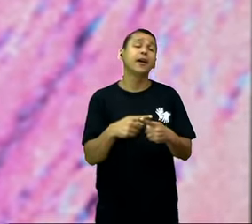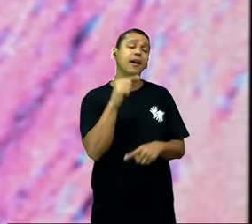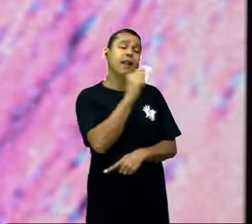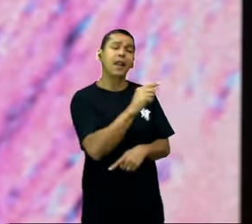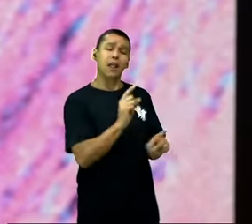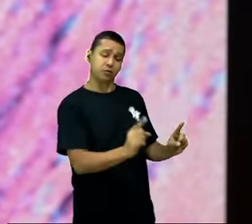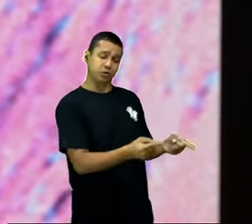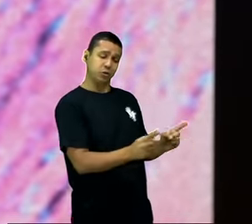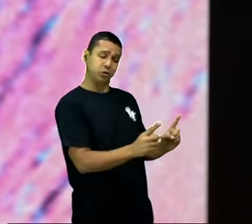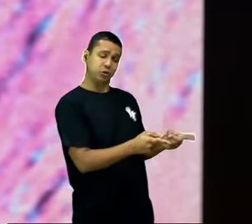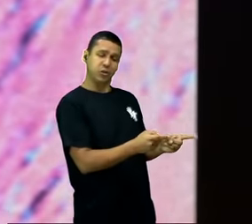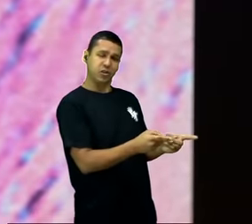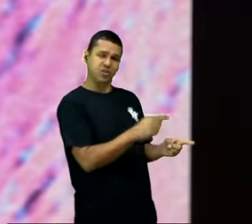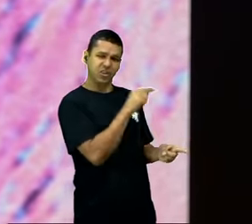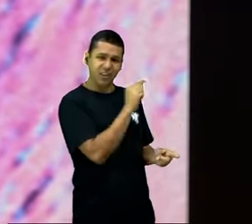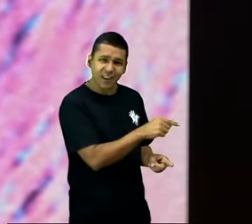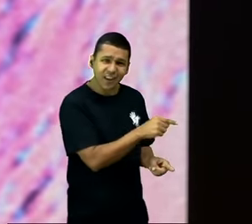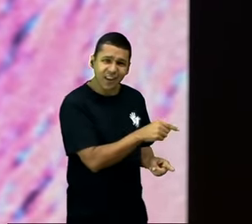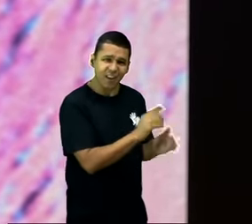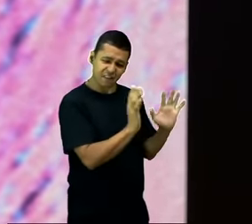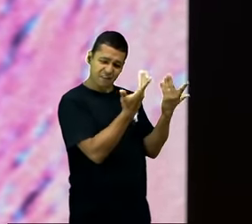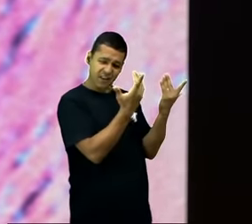Ah, eu vou até sentar.